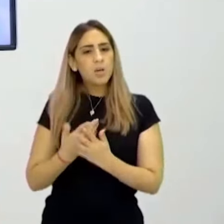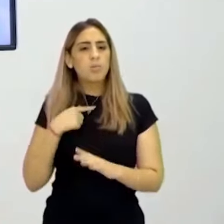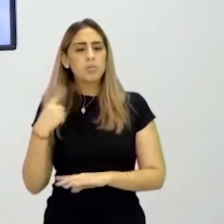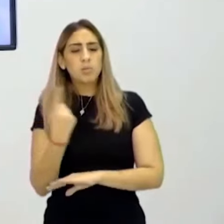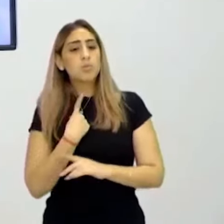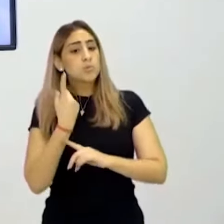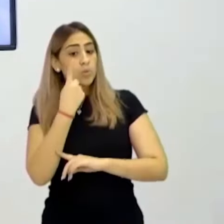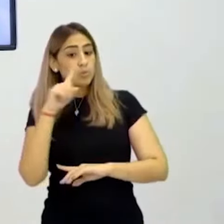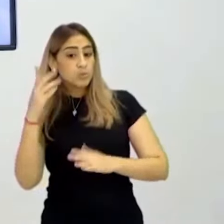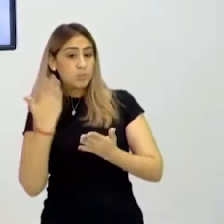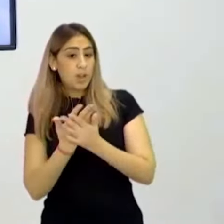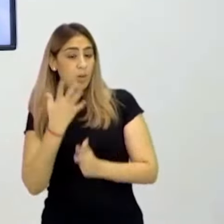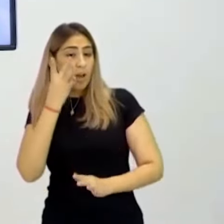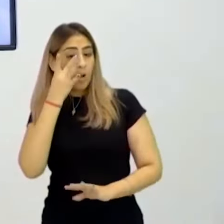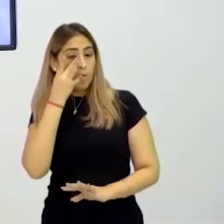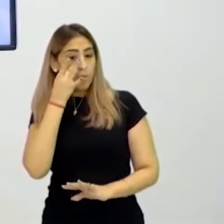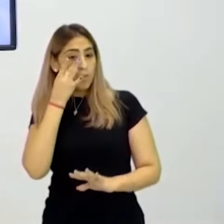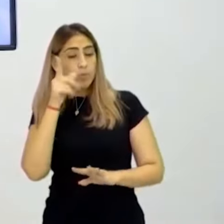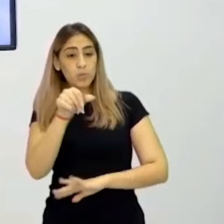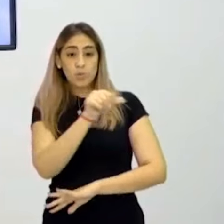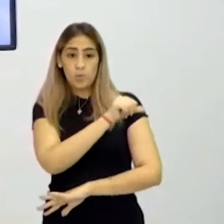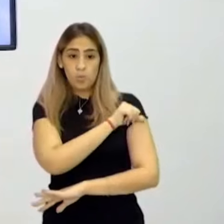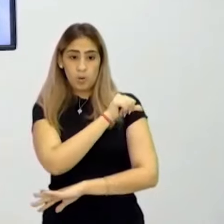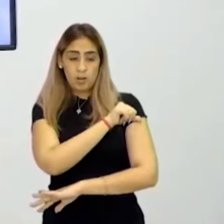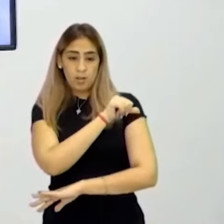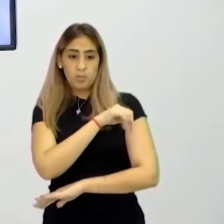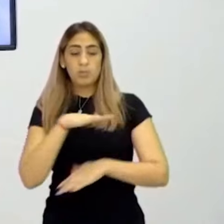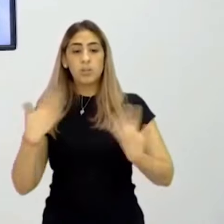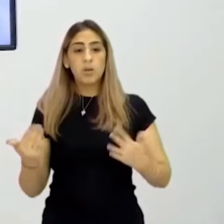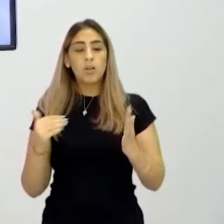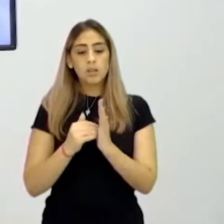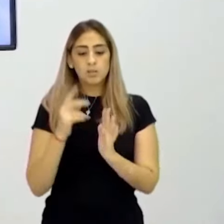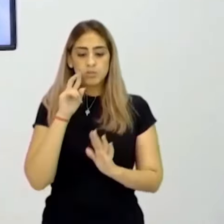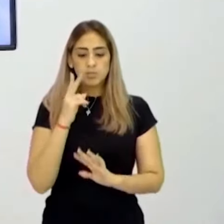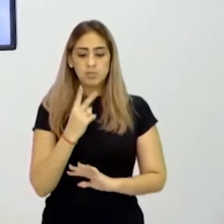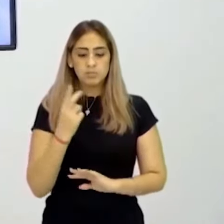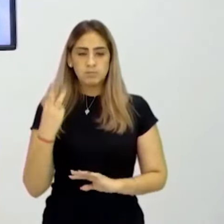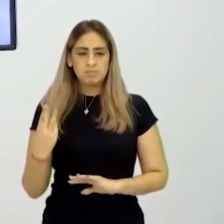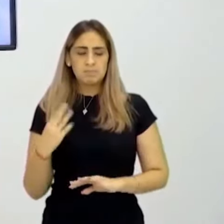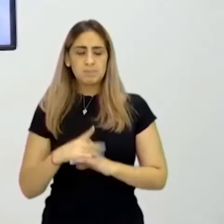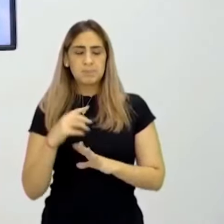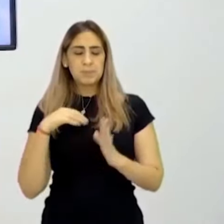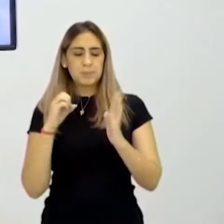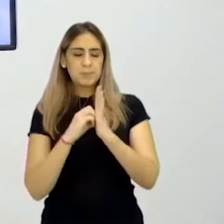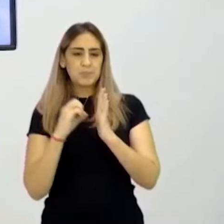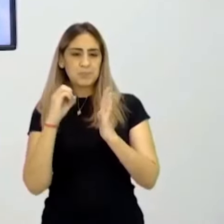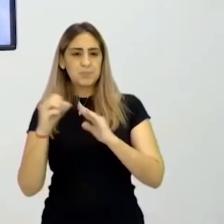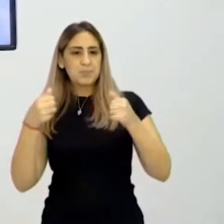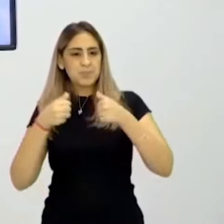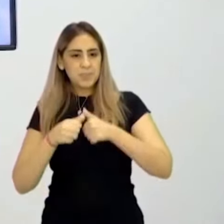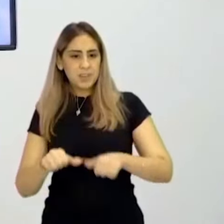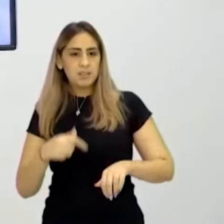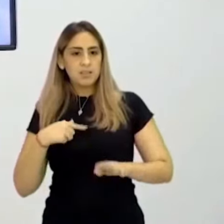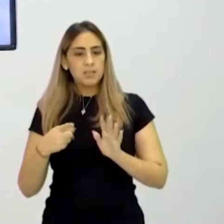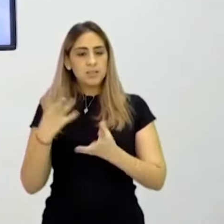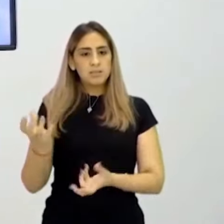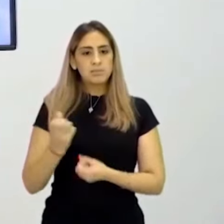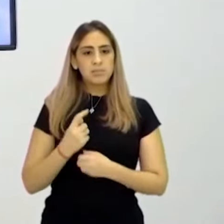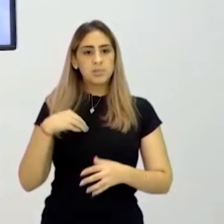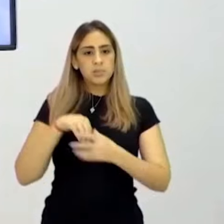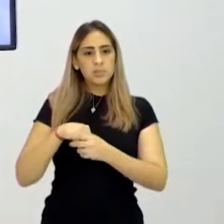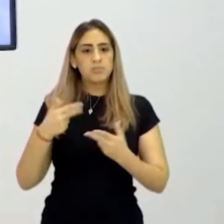nossa última aula ao vivo do nono ano. Então, até o dia 23, o Centro de Mídias estará, né, exibindo